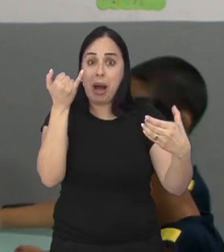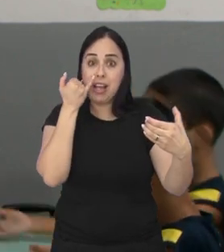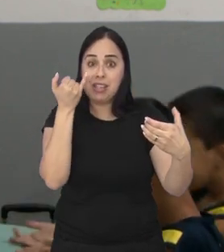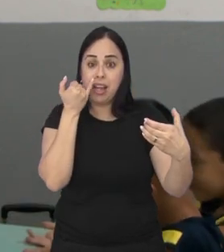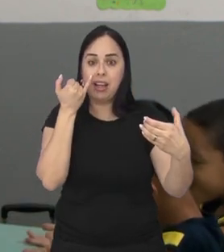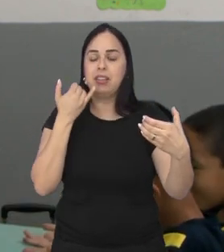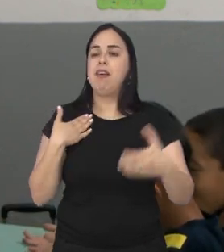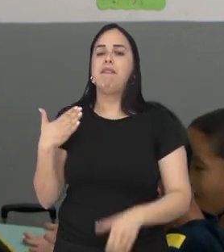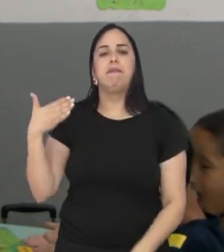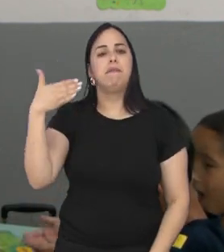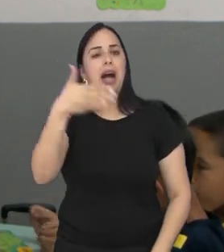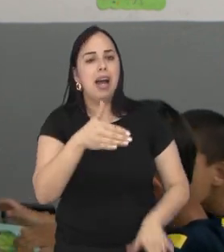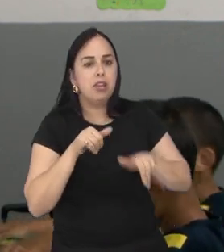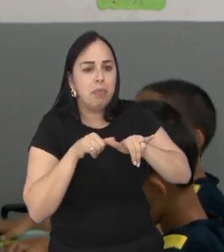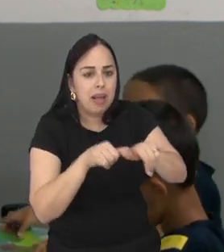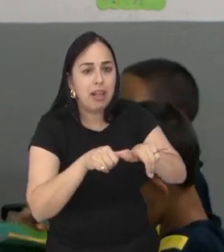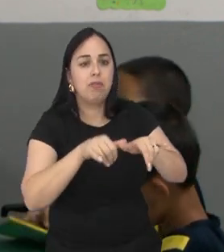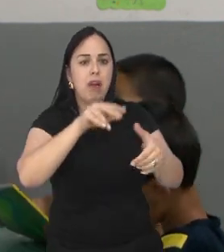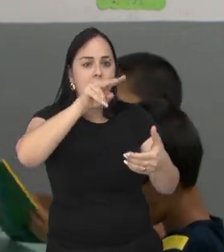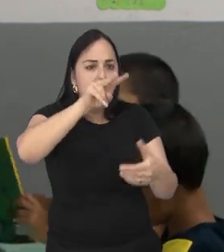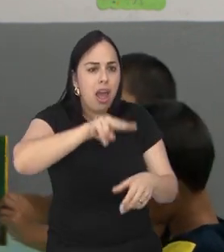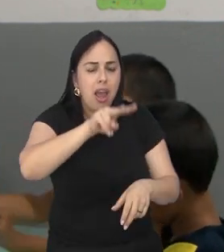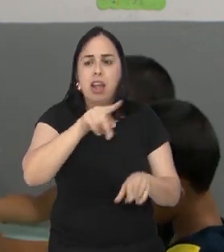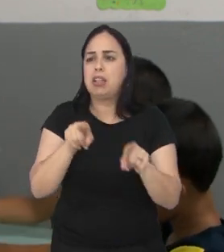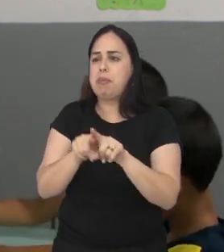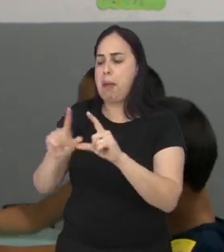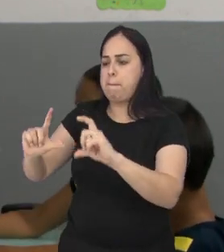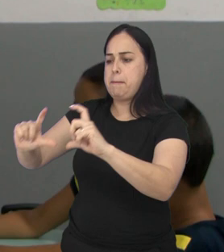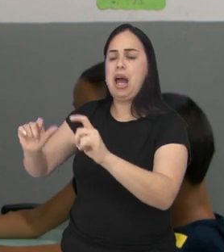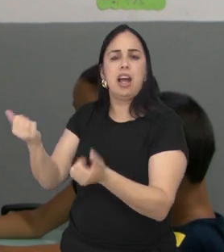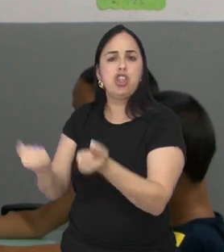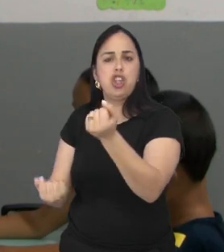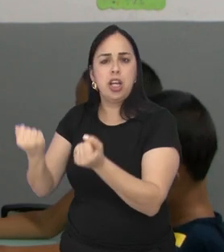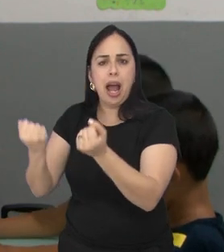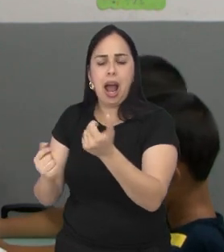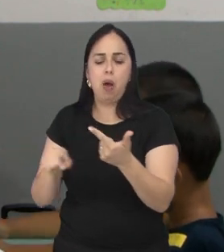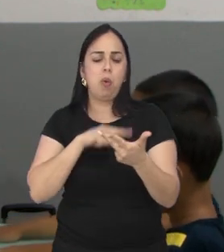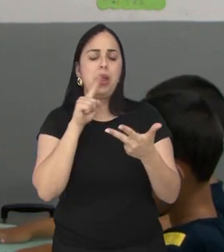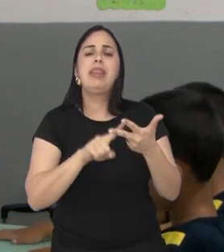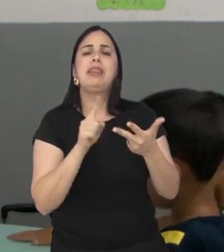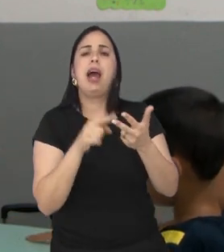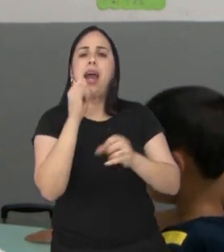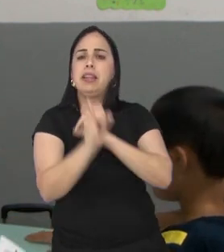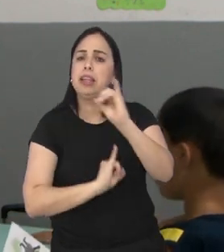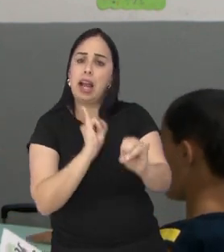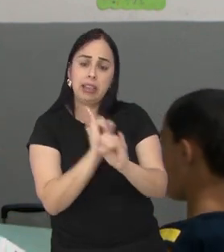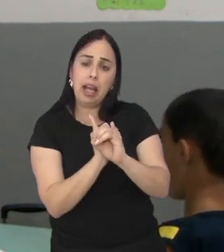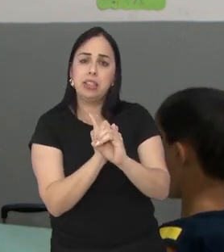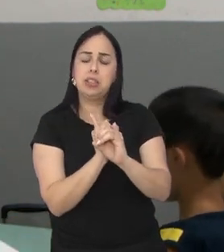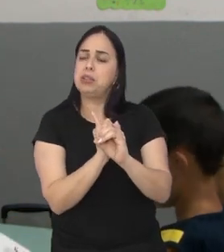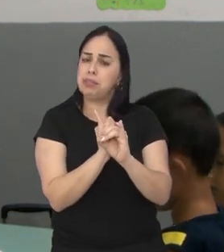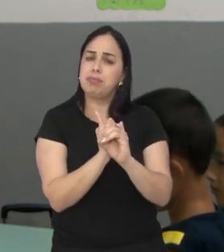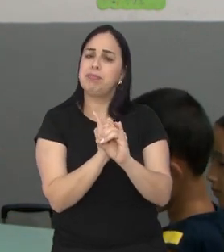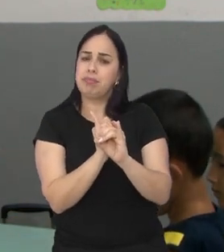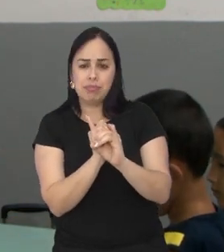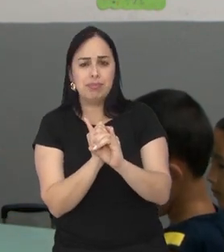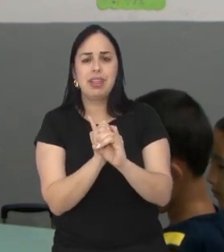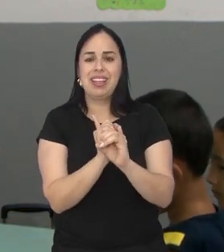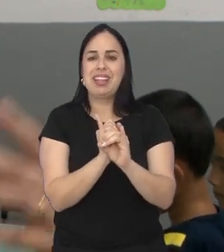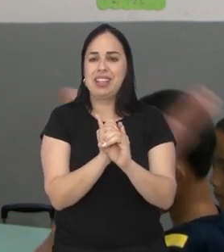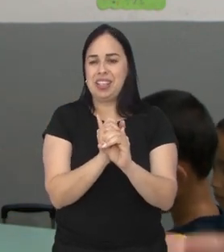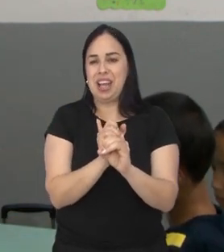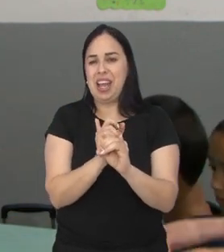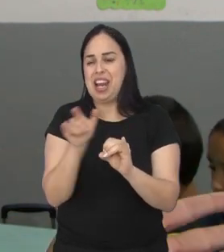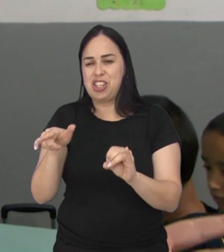então tudo é muito bom então vai no mercado vai ler vai vai ler placa de carro vai até na internet também que tem as